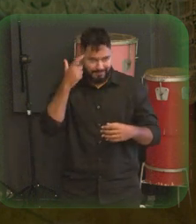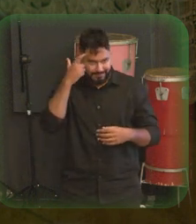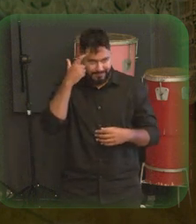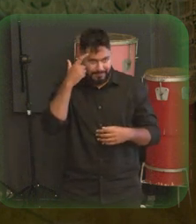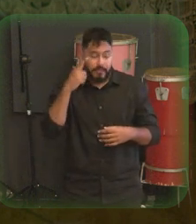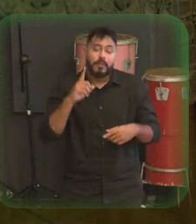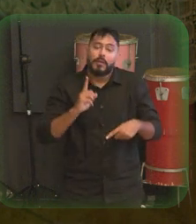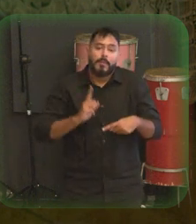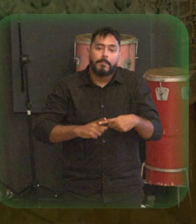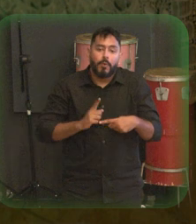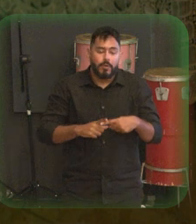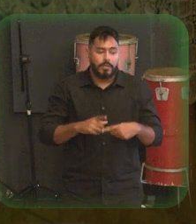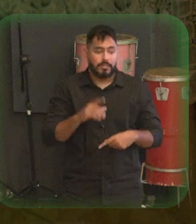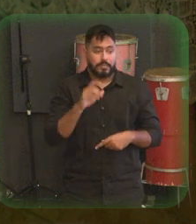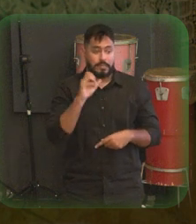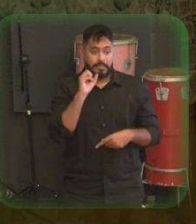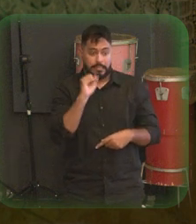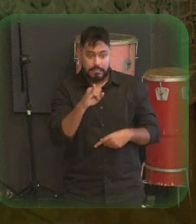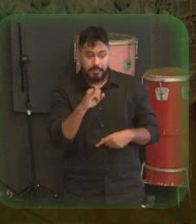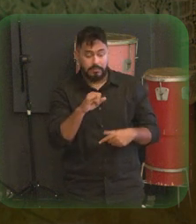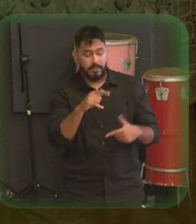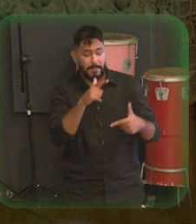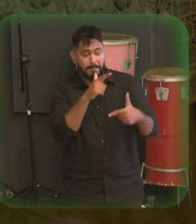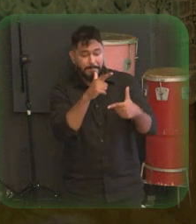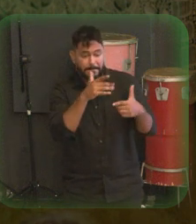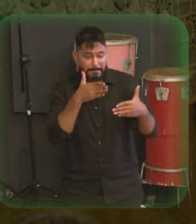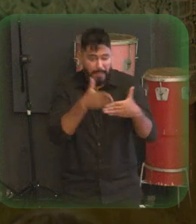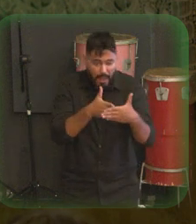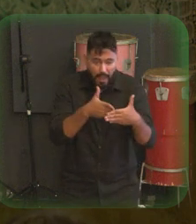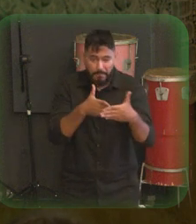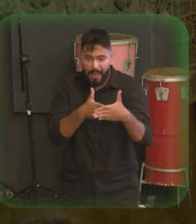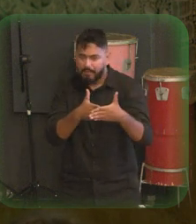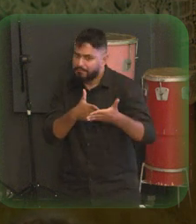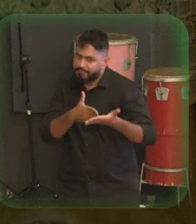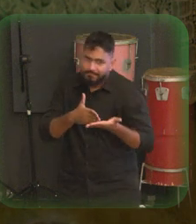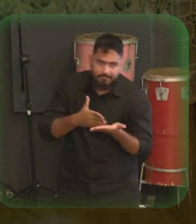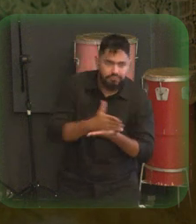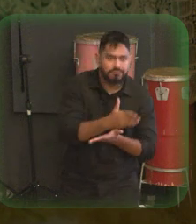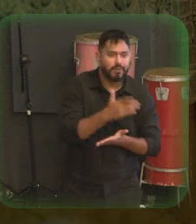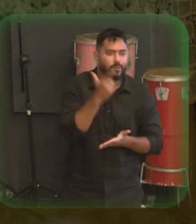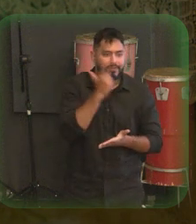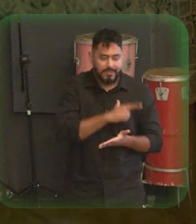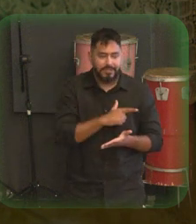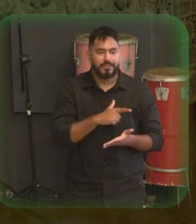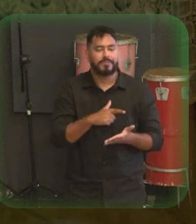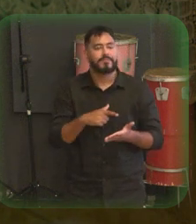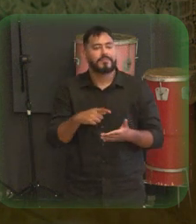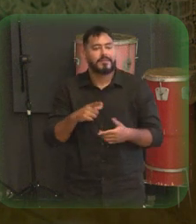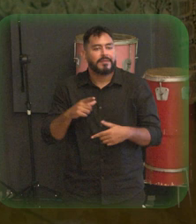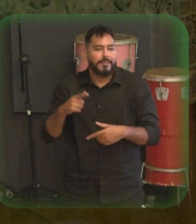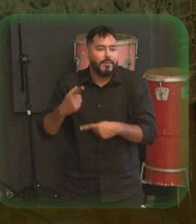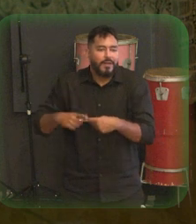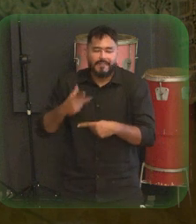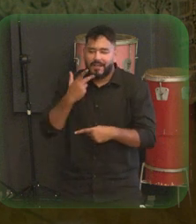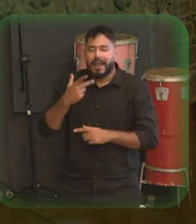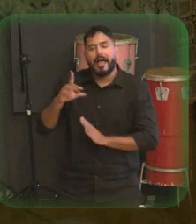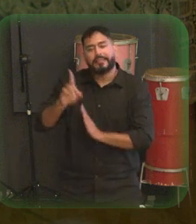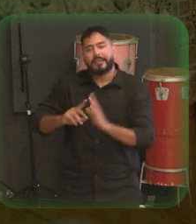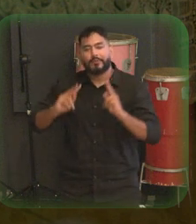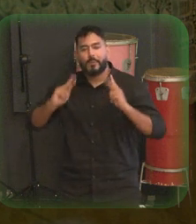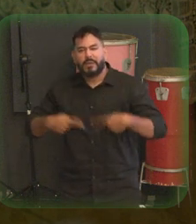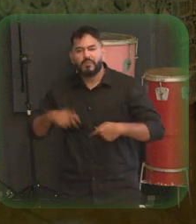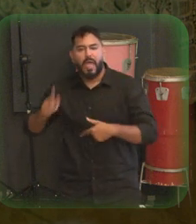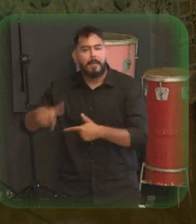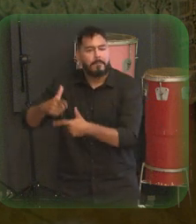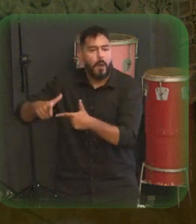uma vez que nós possamos superar os problemas que nos fazem a todo tempo afirmar os direitos humanos diante da tragédia, eu tenho certeza